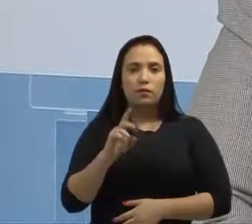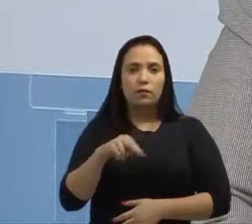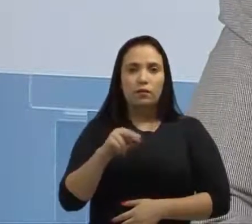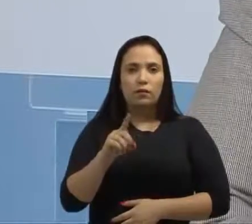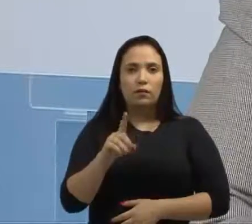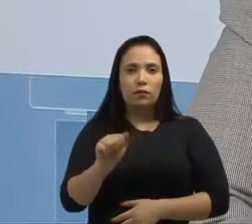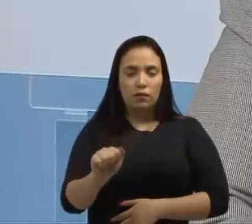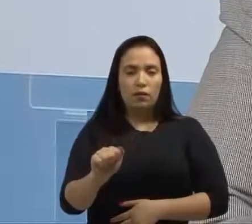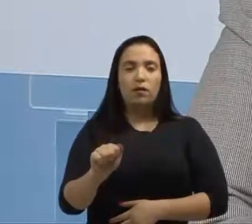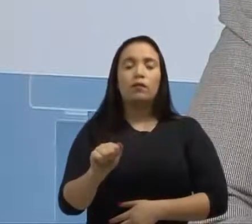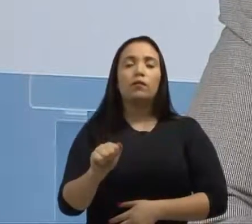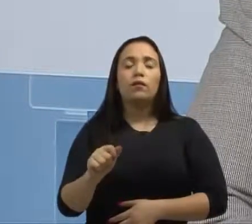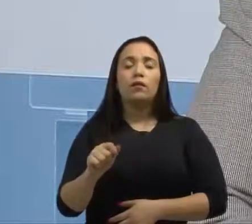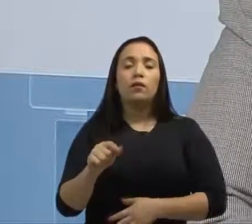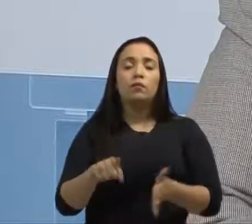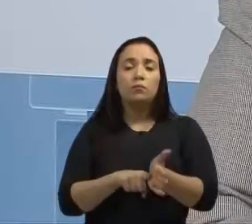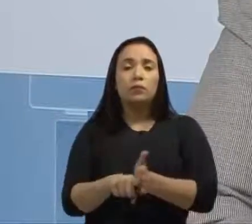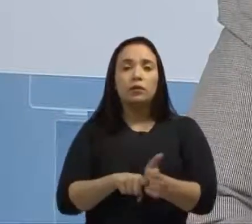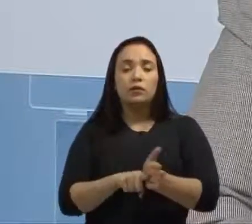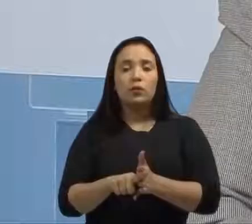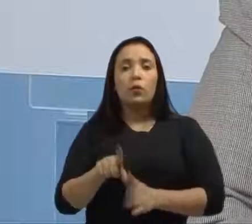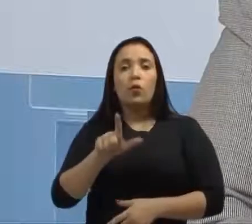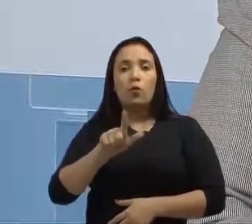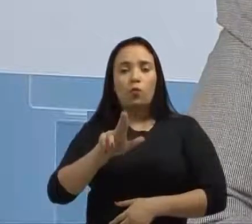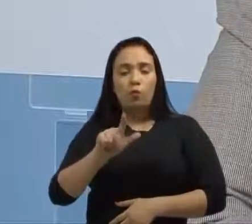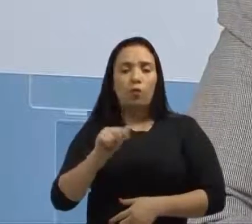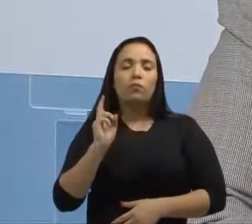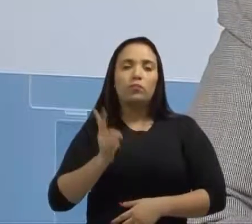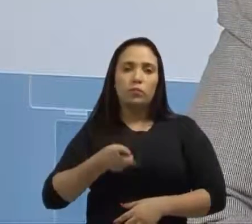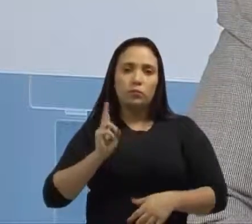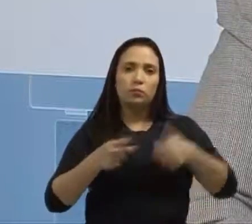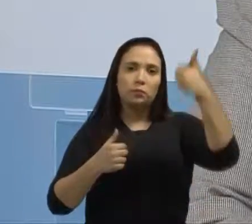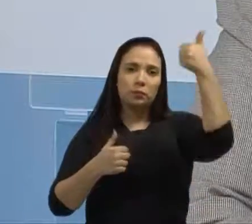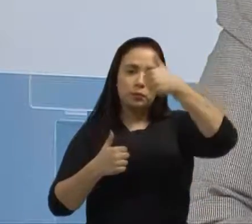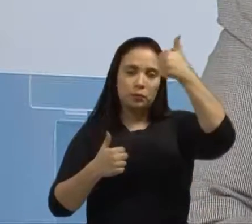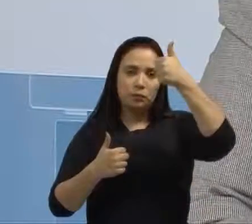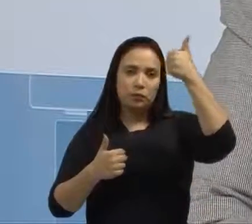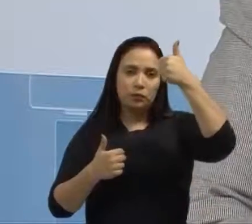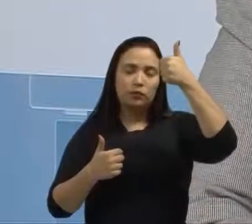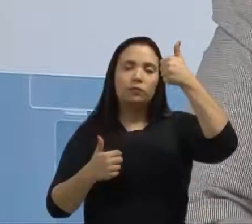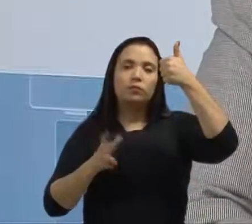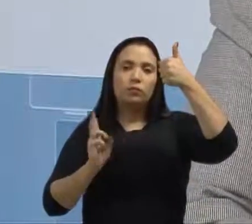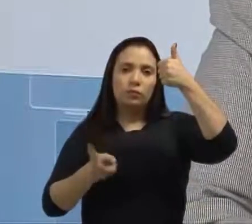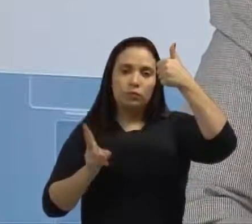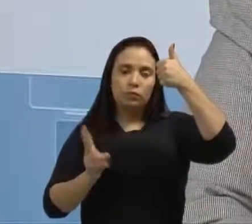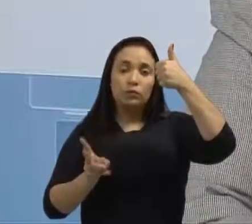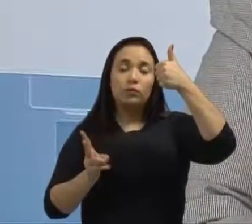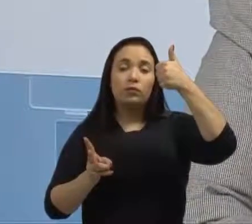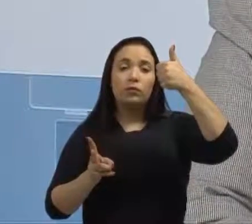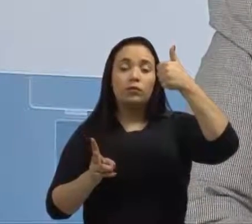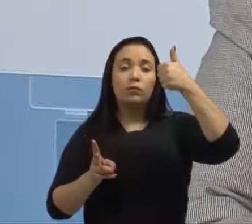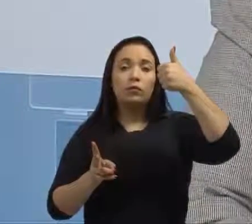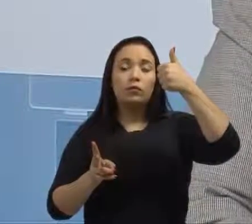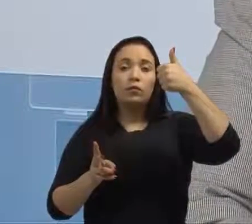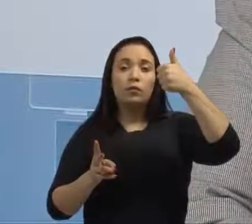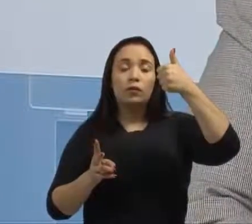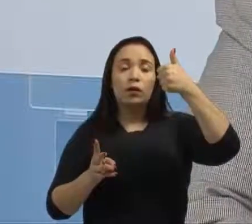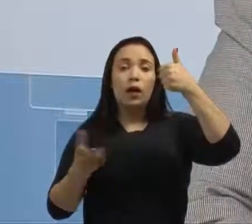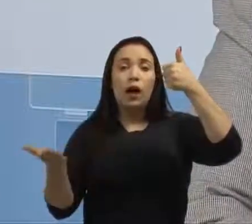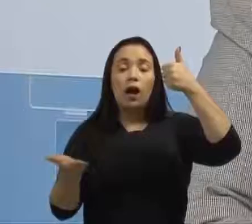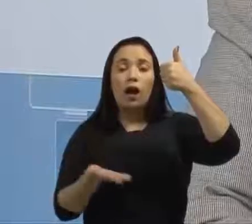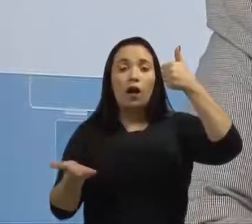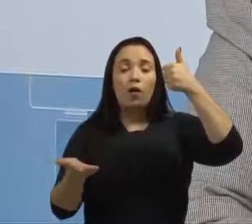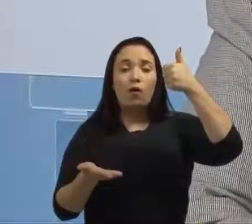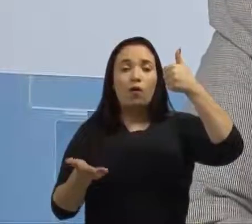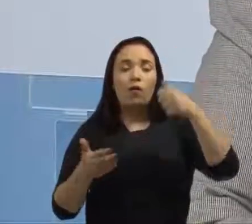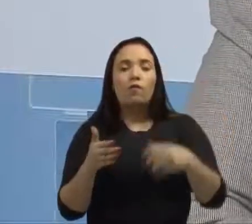e nessa pesquisa agora, o Lula, apesar de tudo, continua liderando, é natural. Quem definiu que vota no Lula